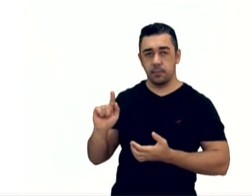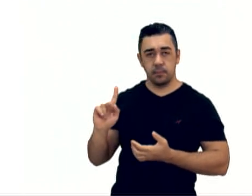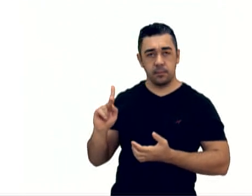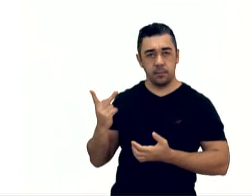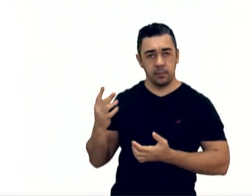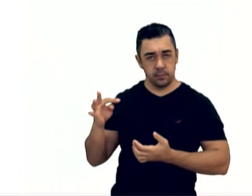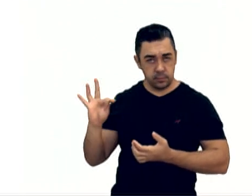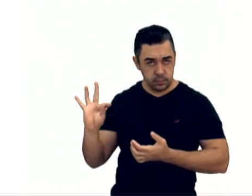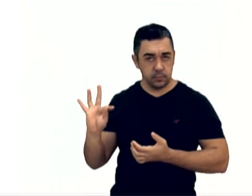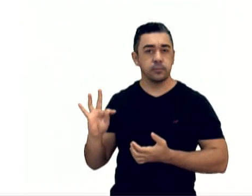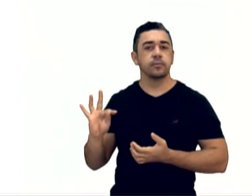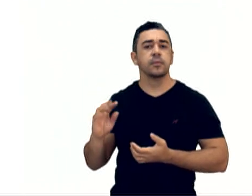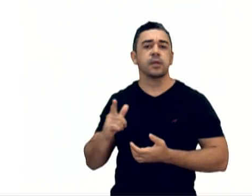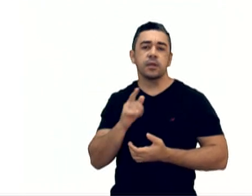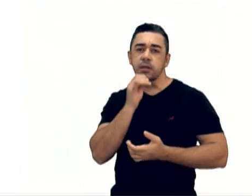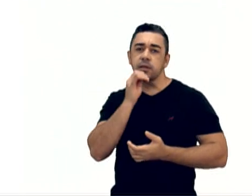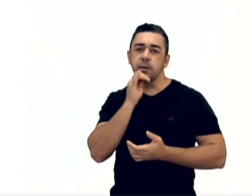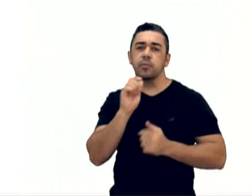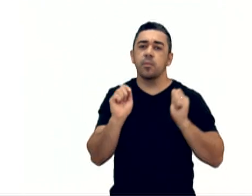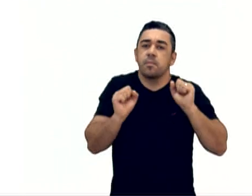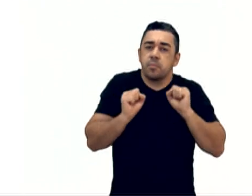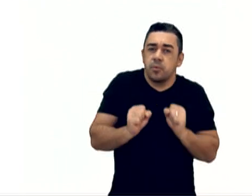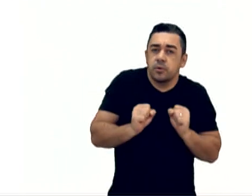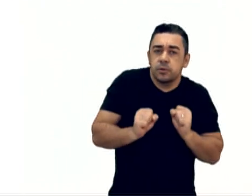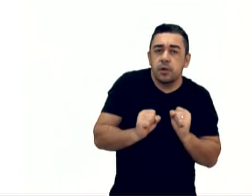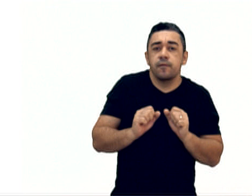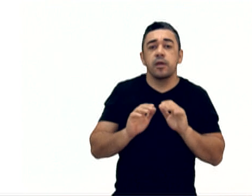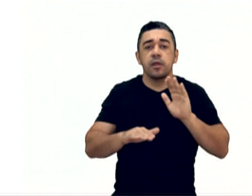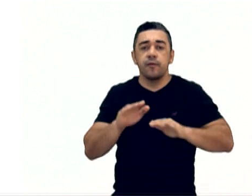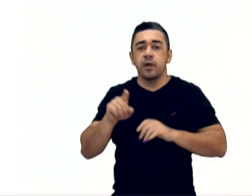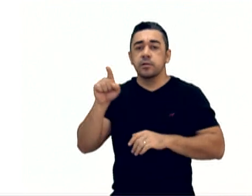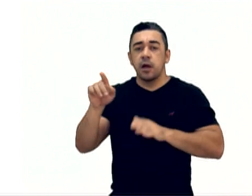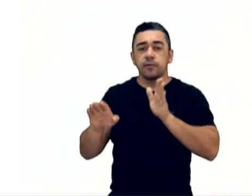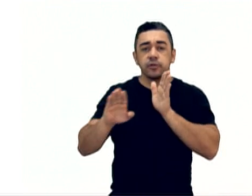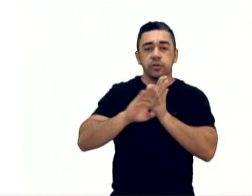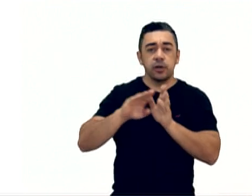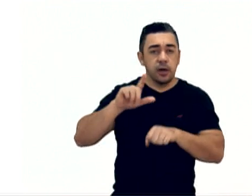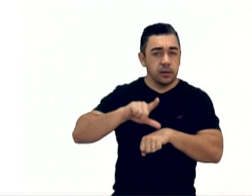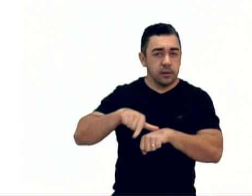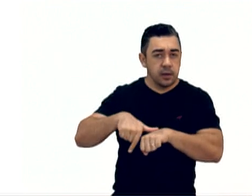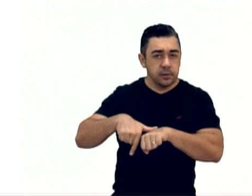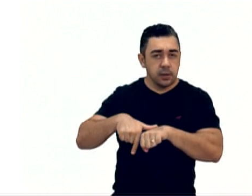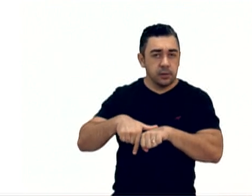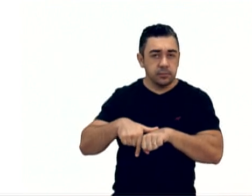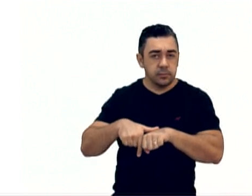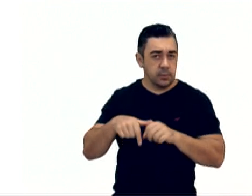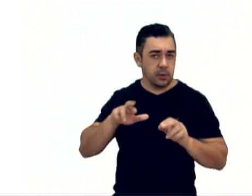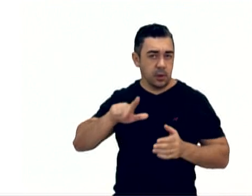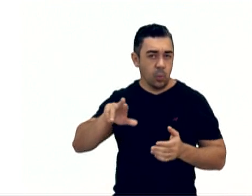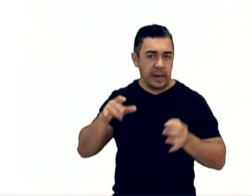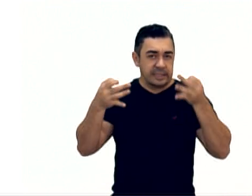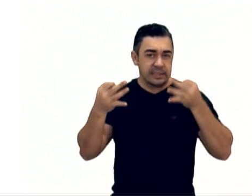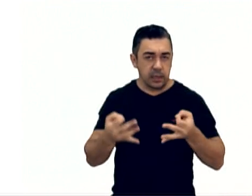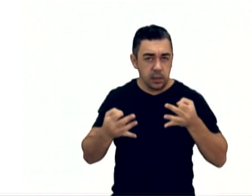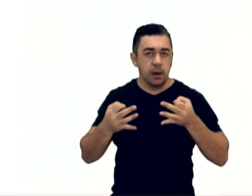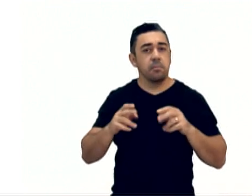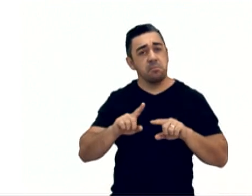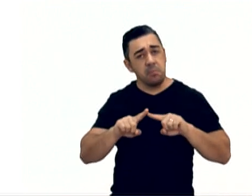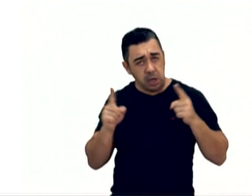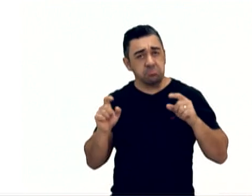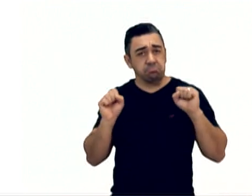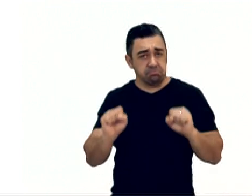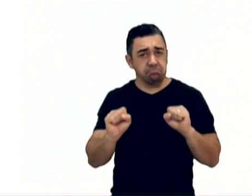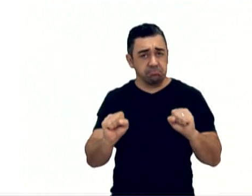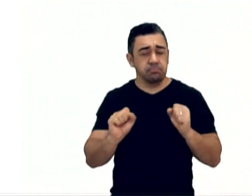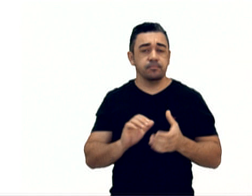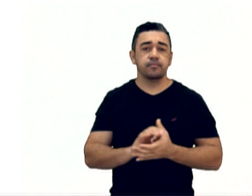possibilidade. Então, she might arrive late. Ela deve chegar atrasada. Olha, não é uma certeza, mas existe essa